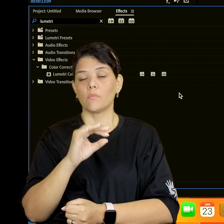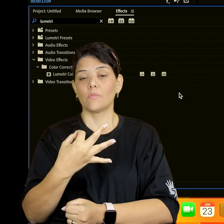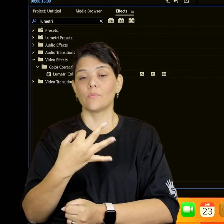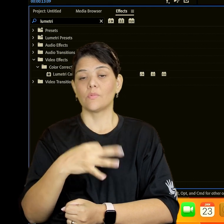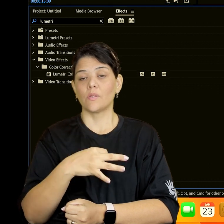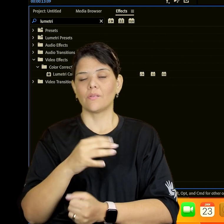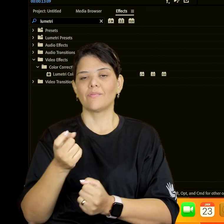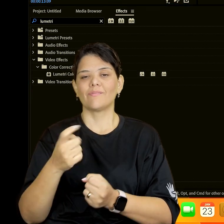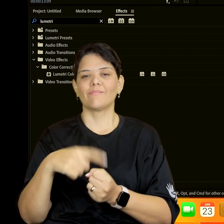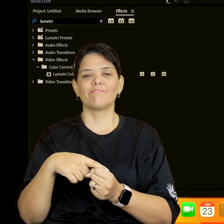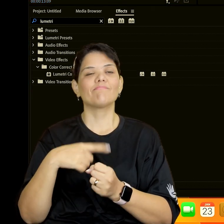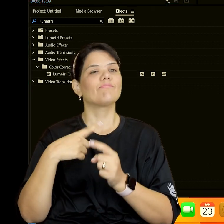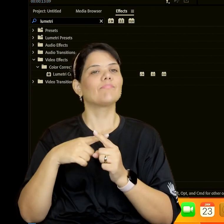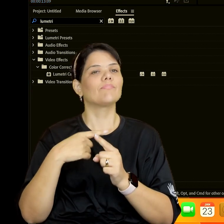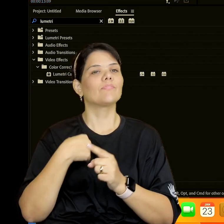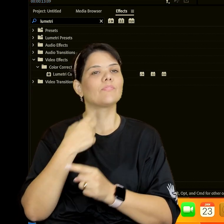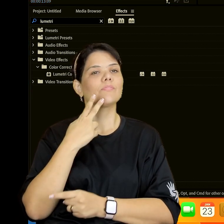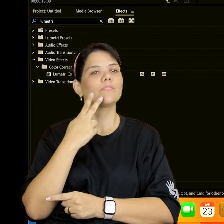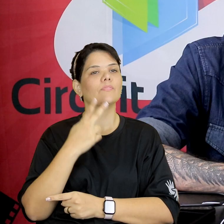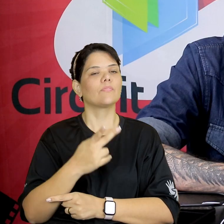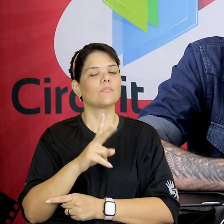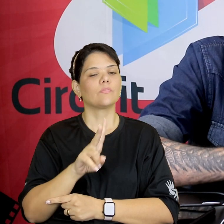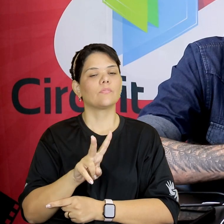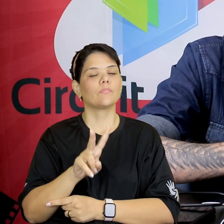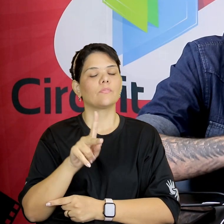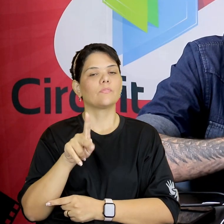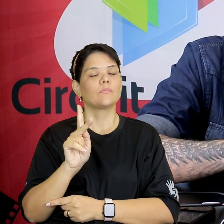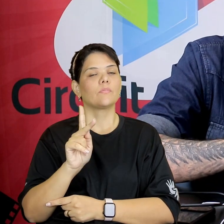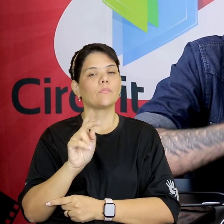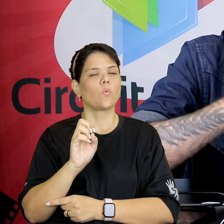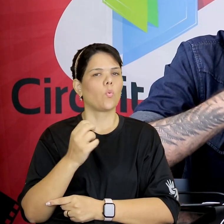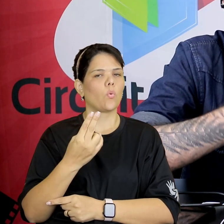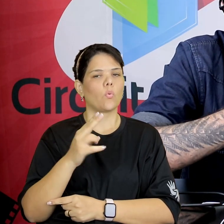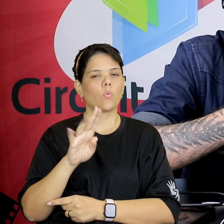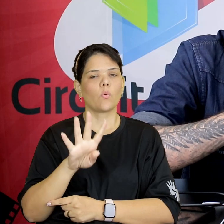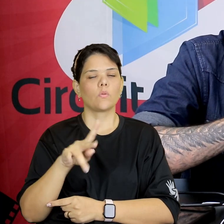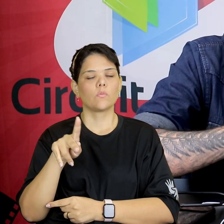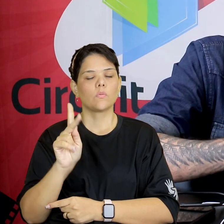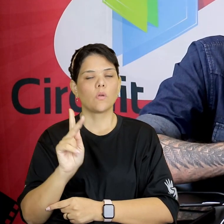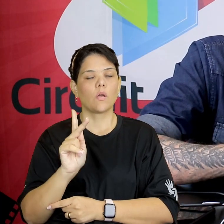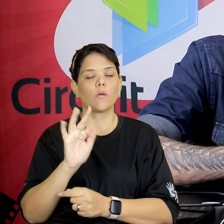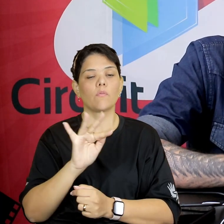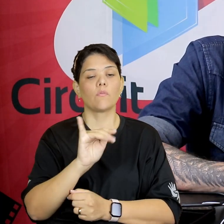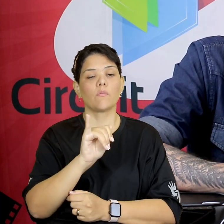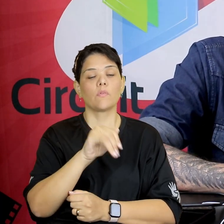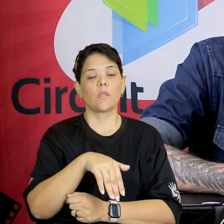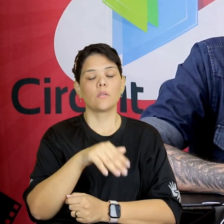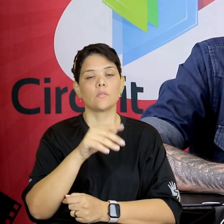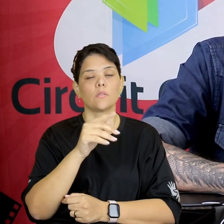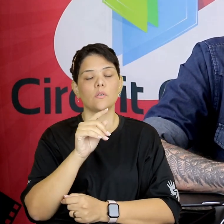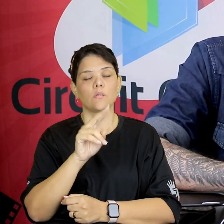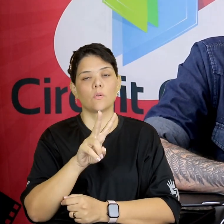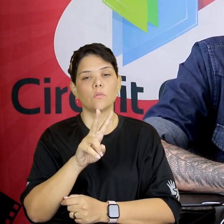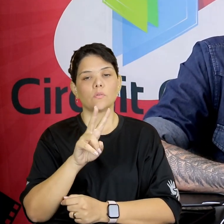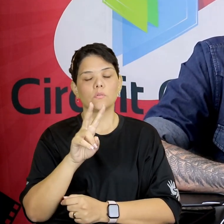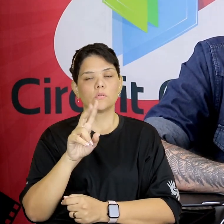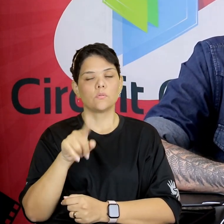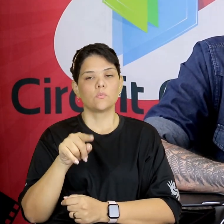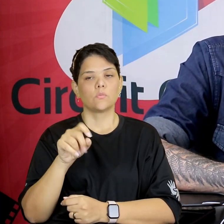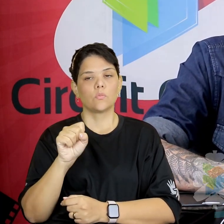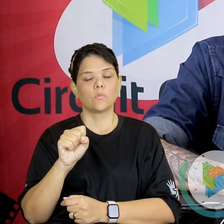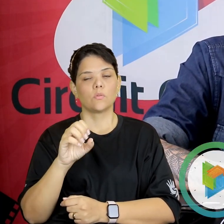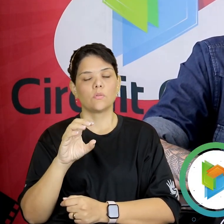eu falo, a gente gravar em 2K para finalizar, em 4K para finalizar em 2, ou então em 2 para finalizar em 1080. Que a gente tem